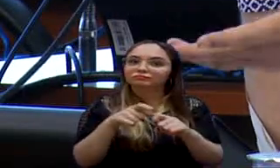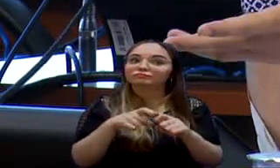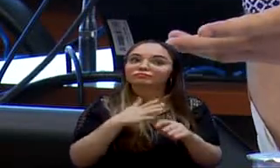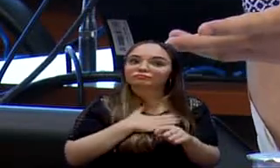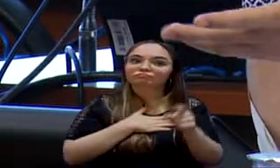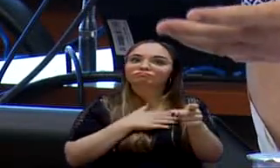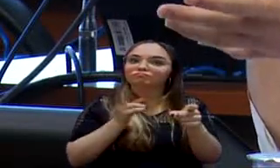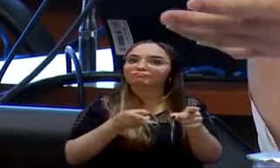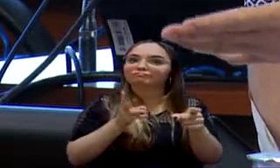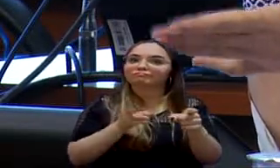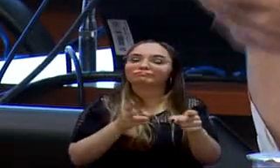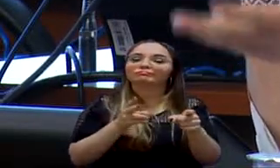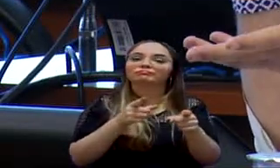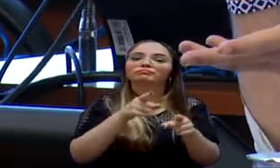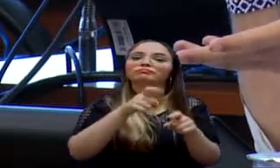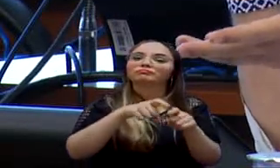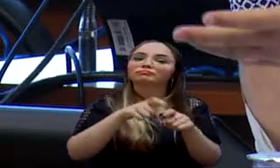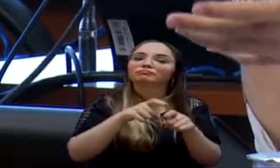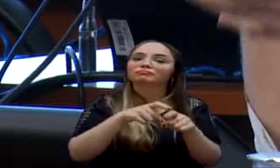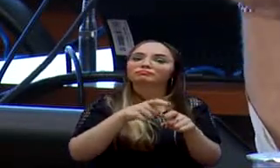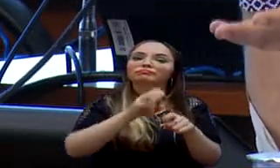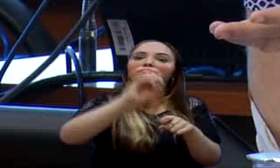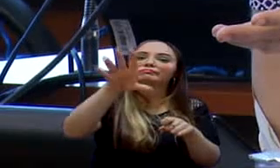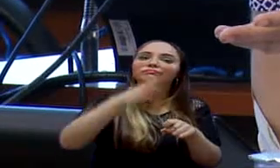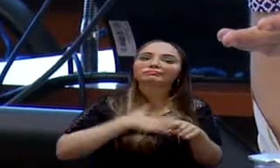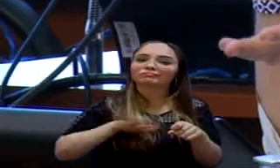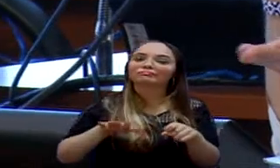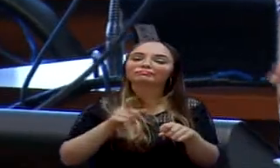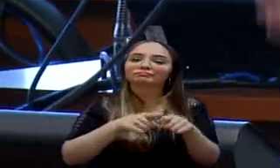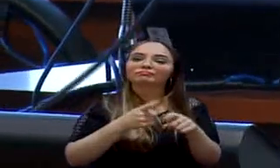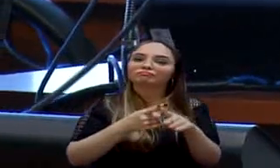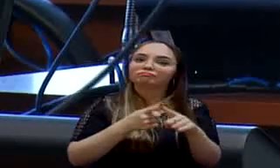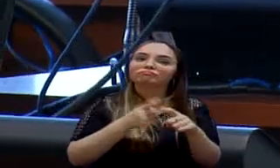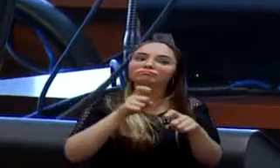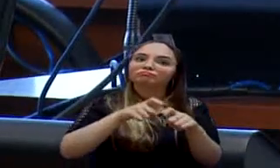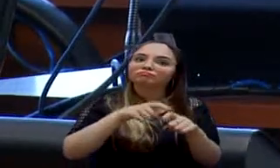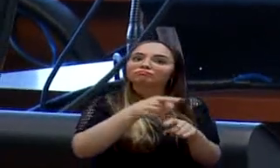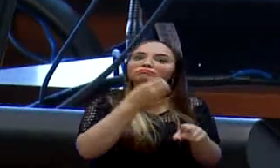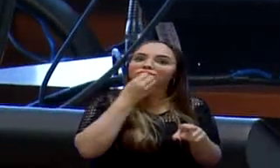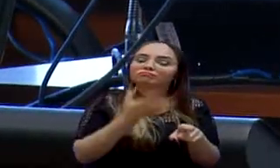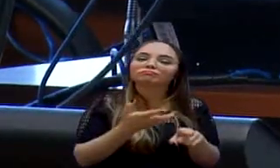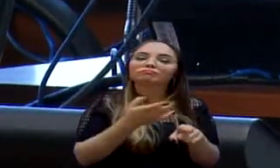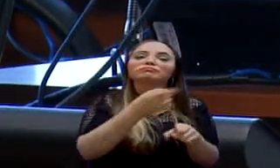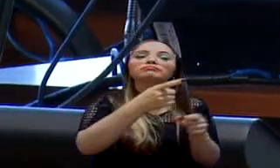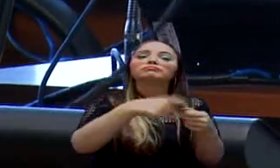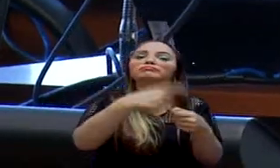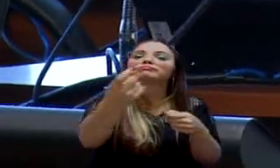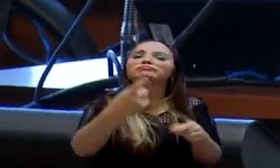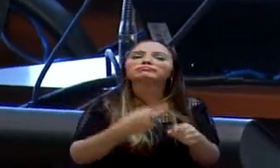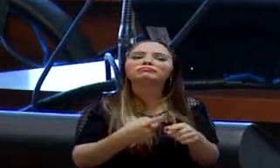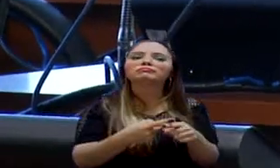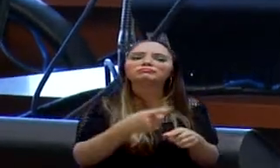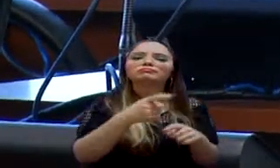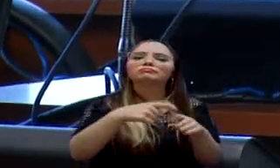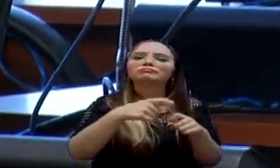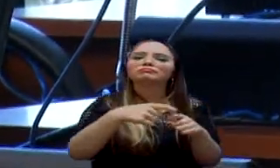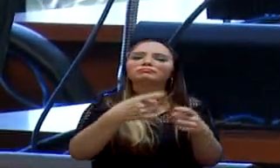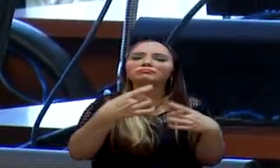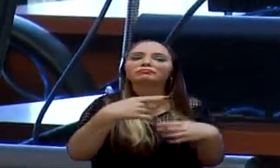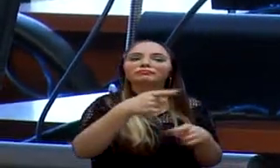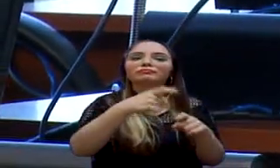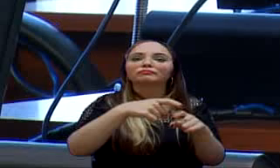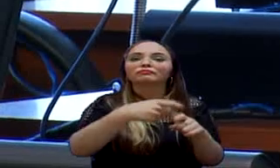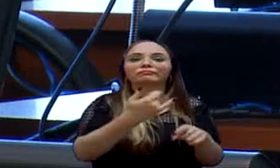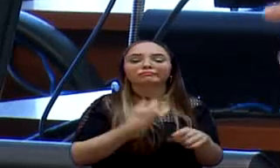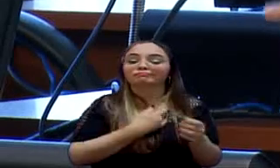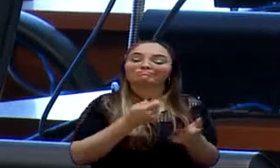servidor é gosta do profissional ali o médico é um médico competente porque que ele vai se desligar e quando o médico responde que é por atraso de pagamento